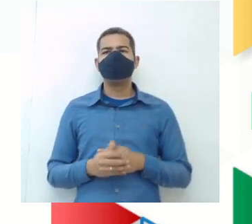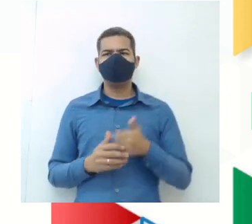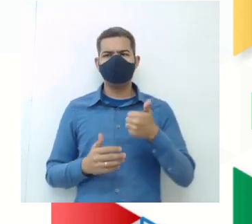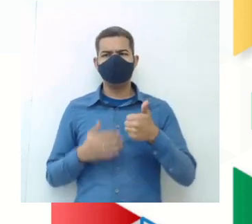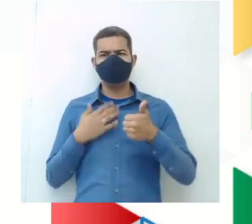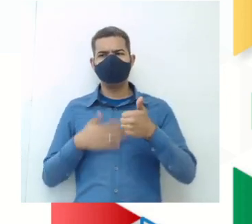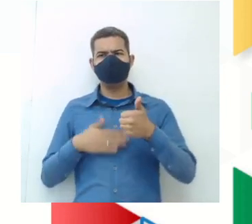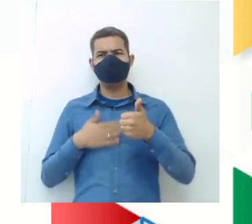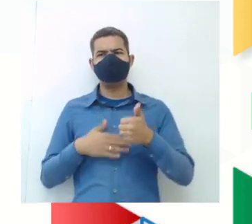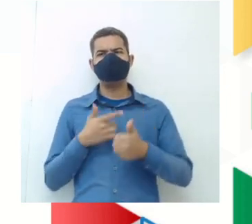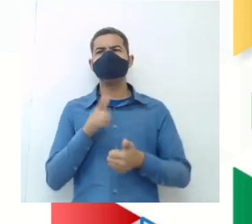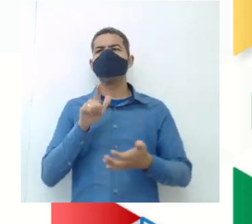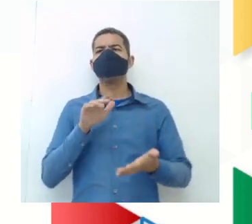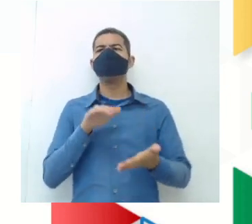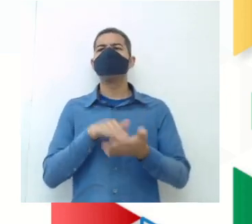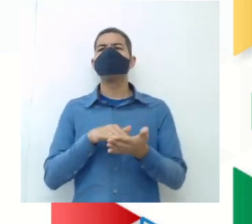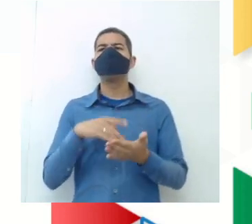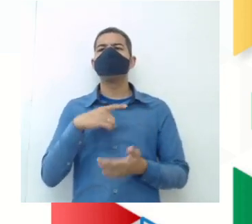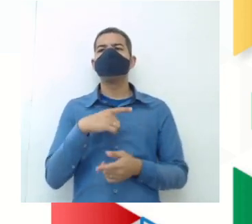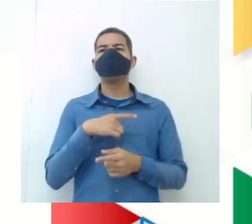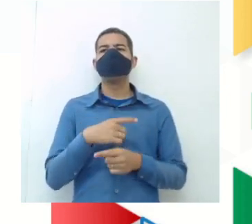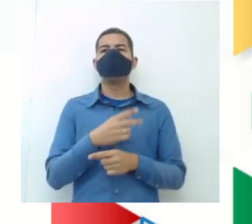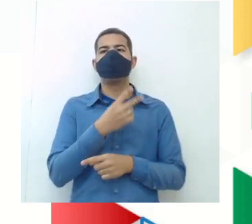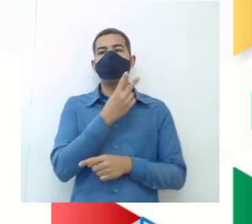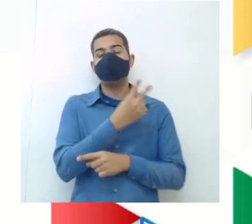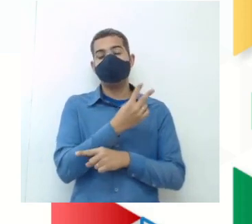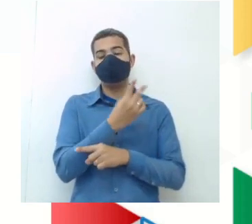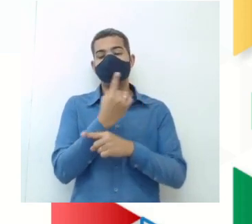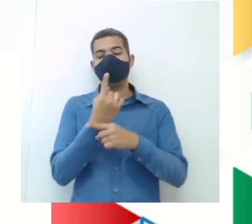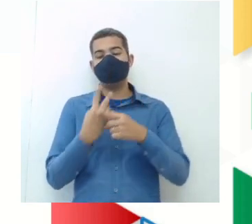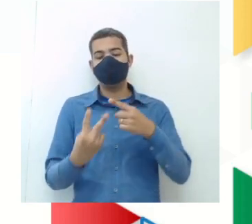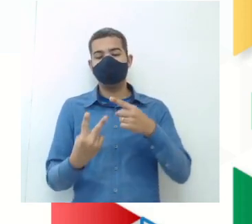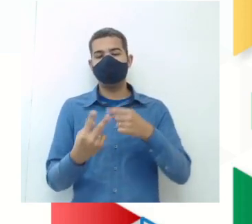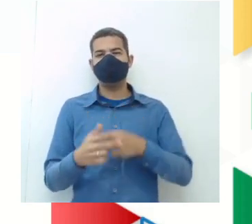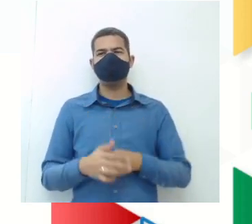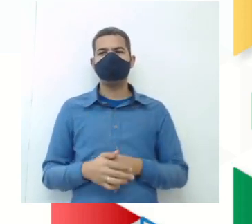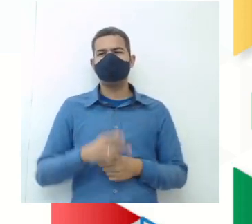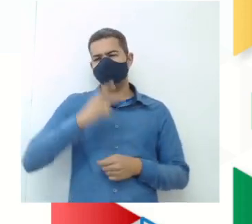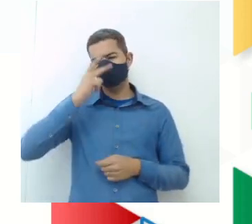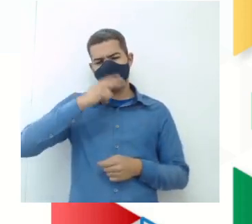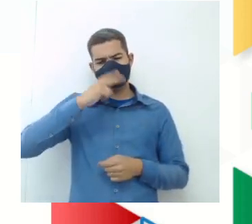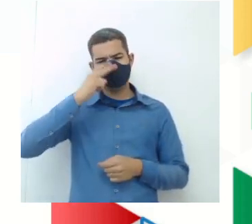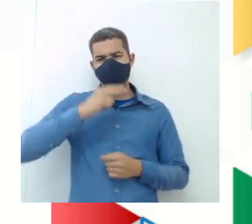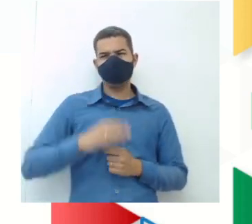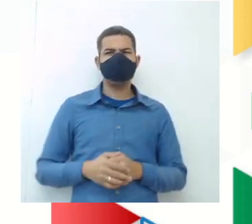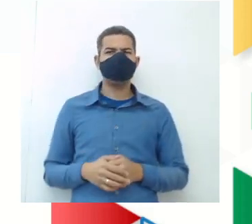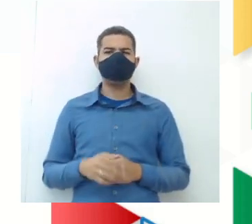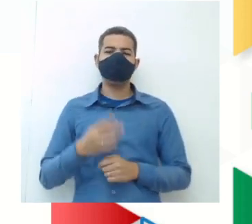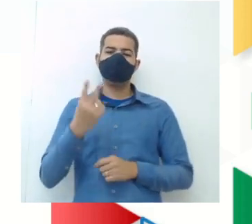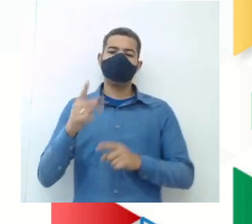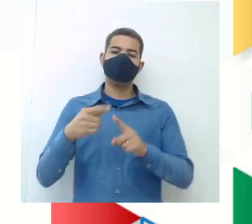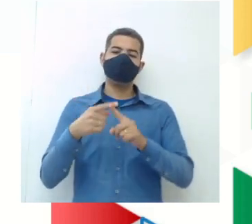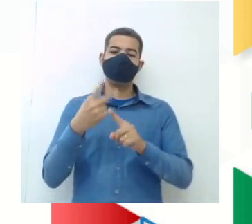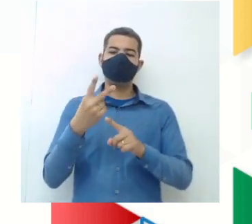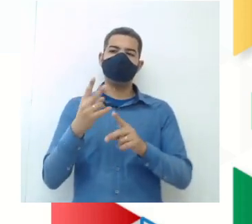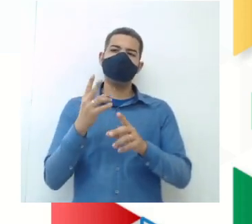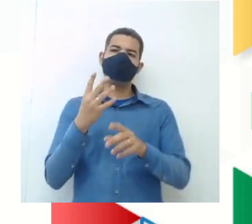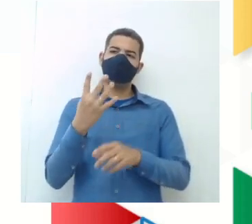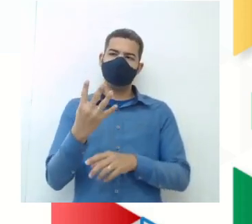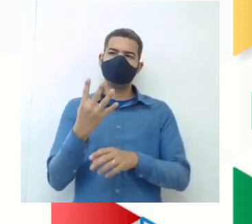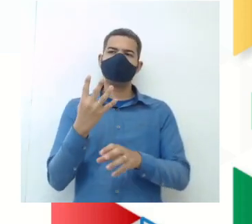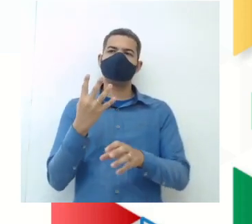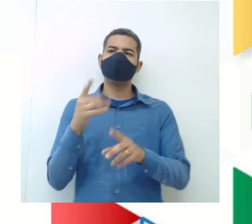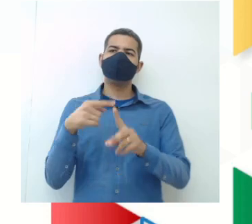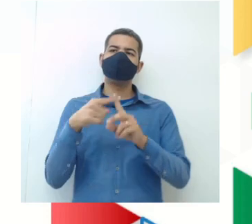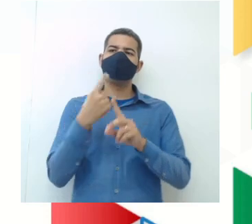aí? Vamos fazer o último agora, que é 2 e 1/2. Mesmo processo. 2 vezes 2, 4, mais 1, 5.